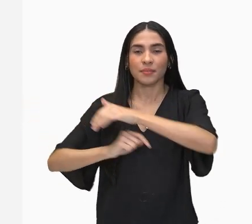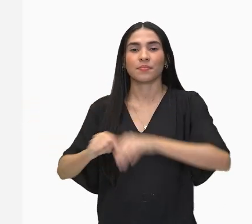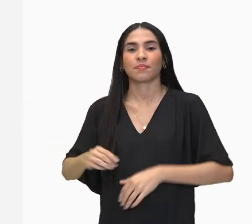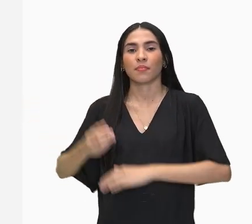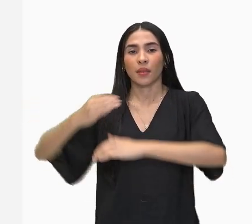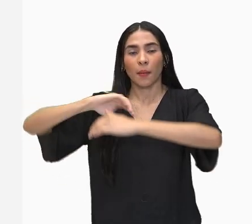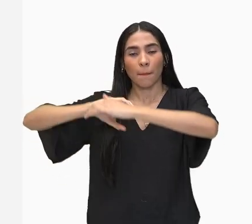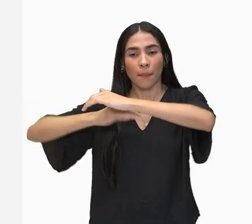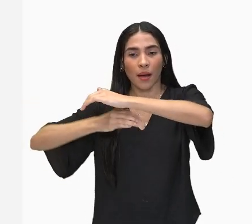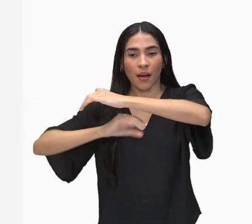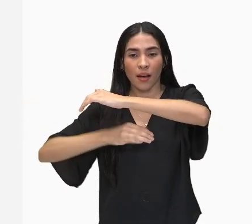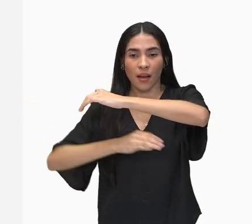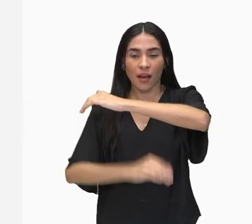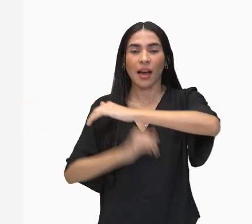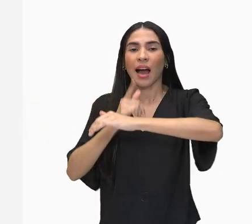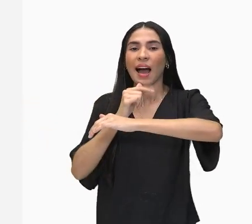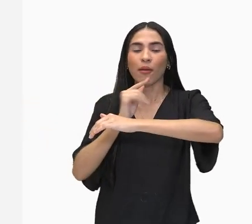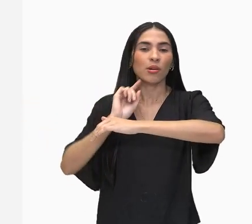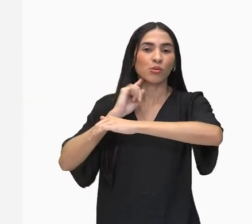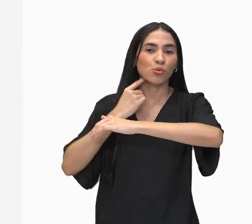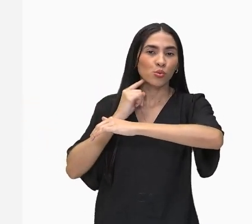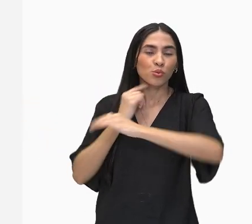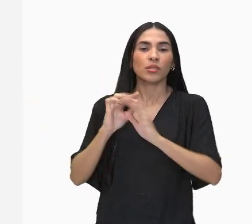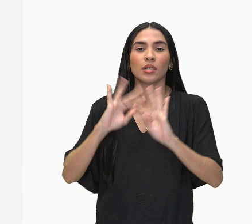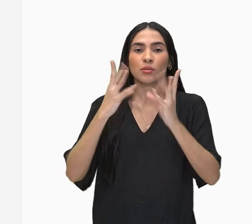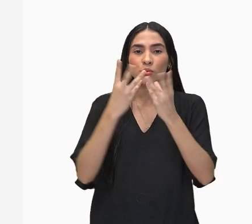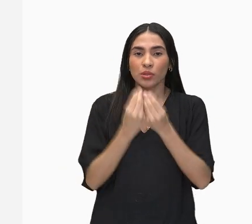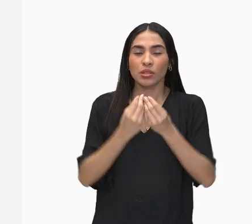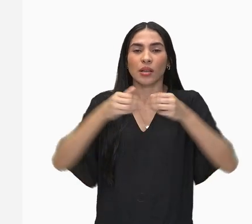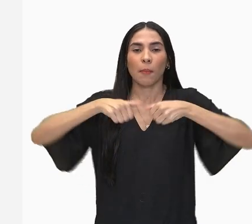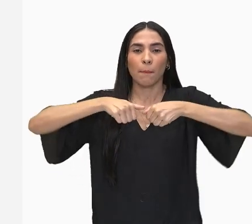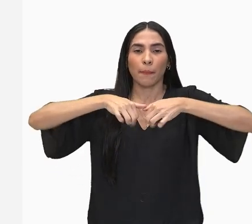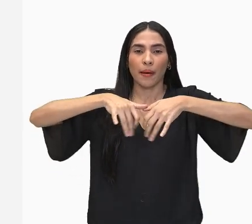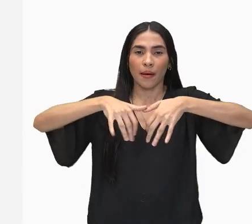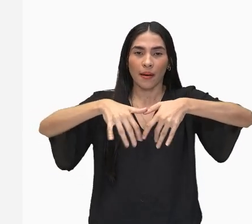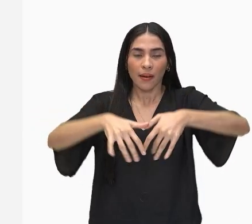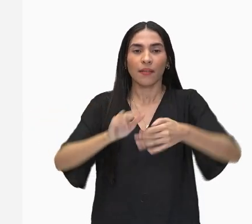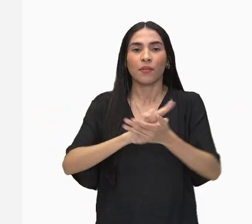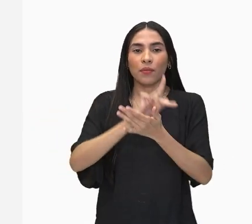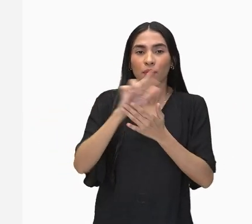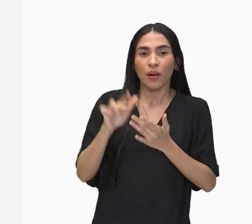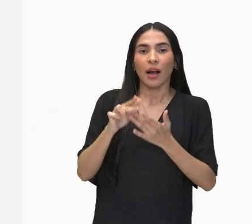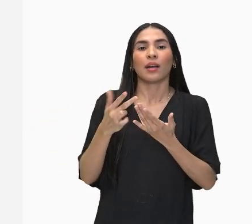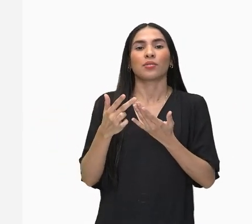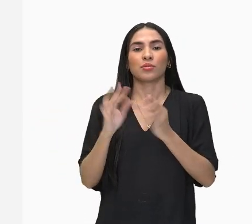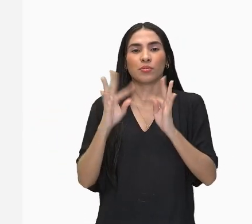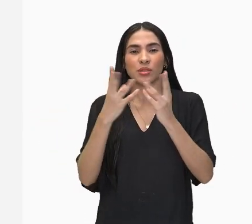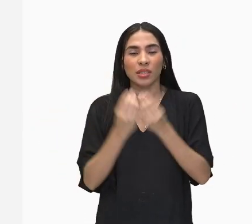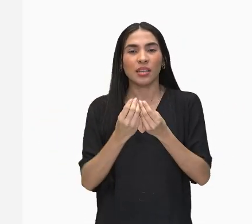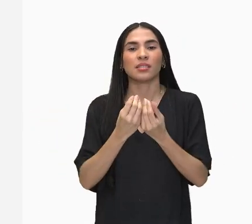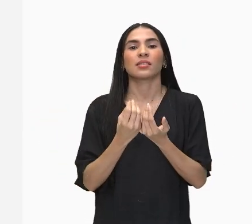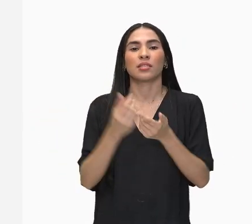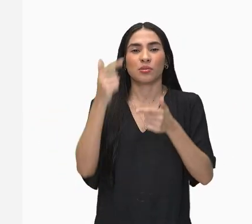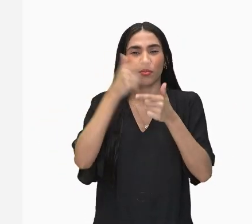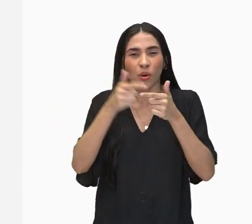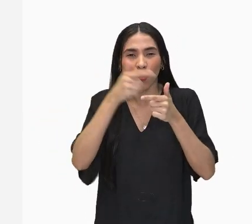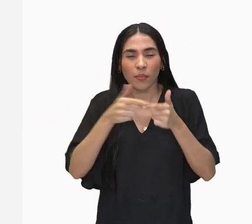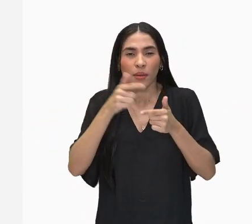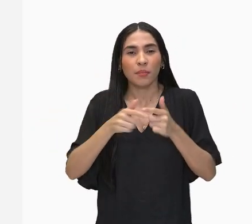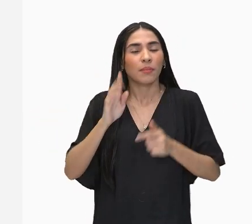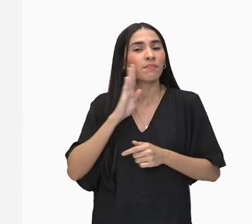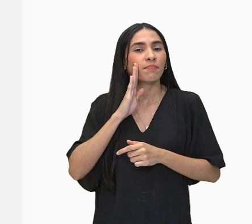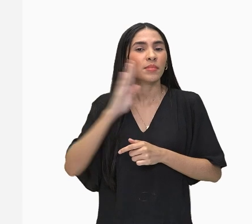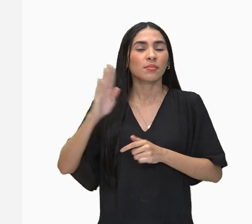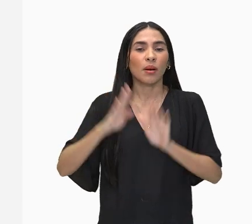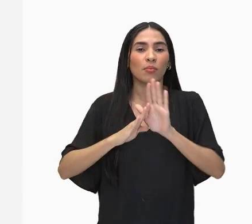sépticas ou esgotos, agrotóxicos e fertilizantes e aterros industriais, né, como principais fontes da poluição